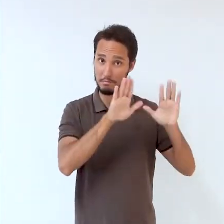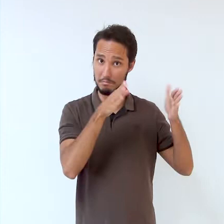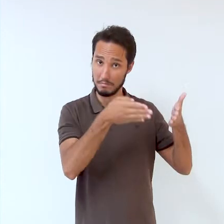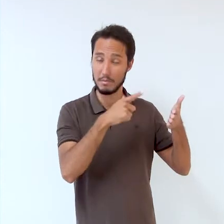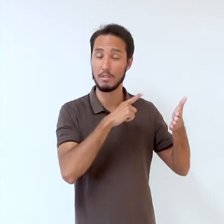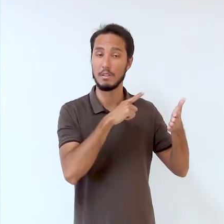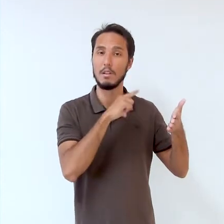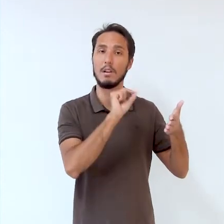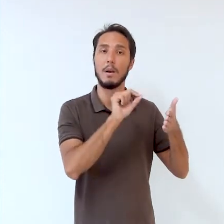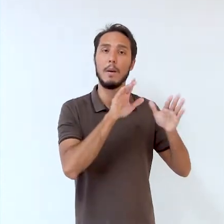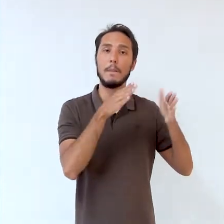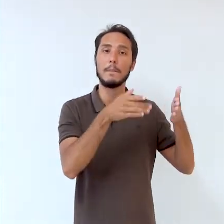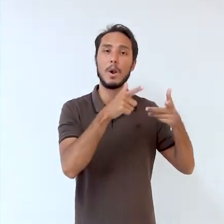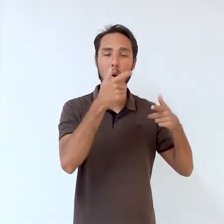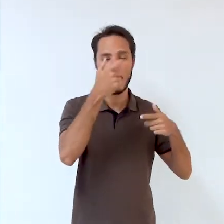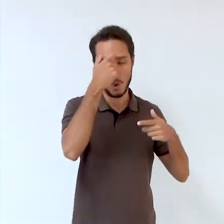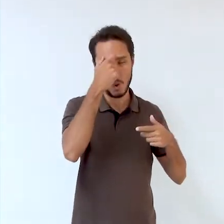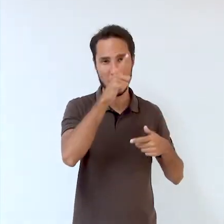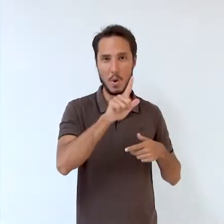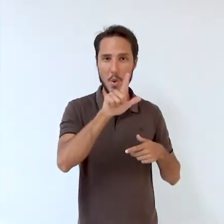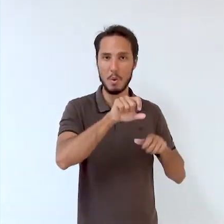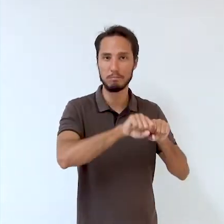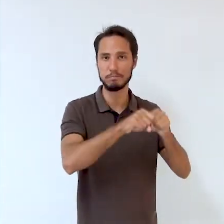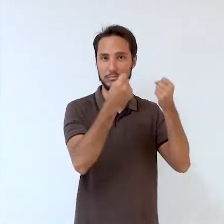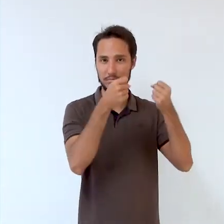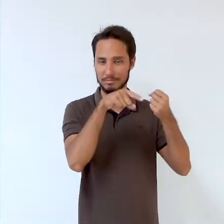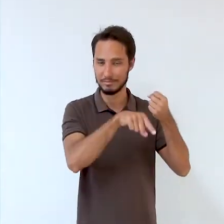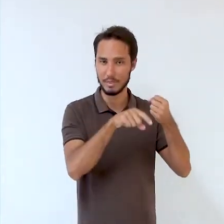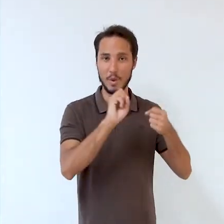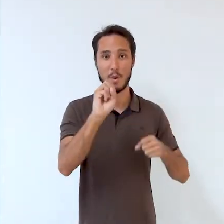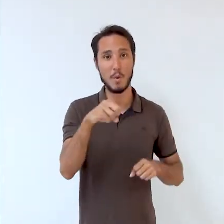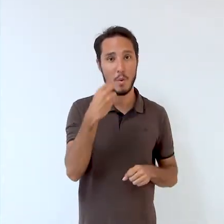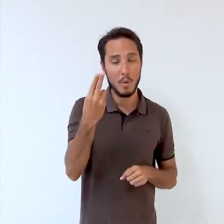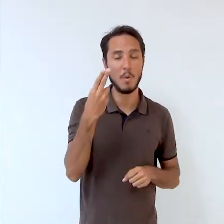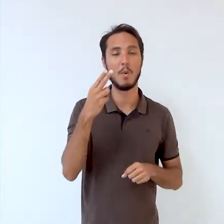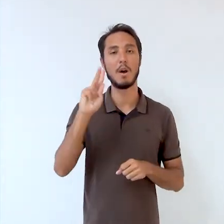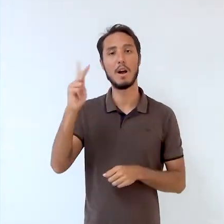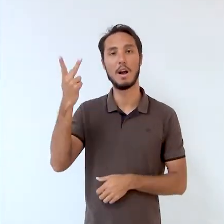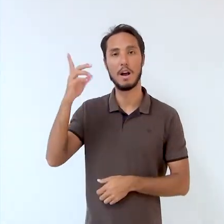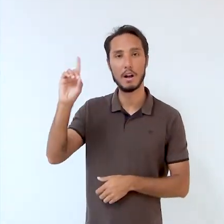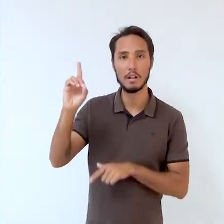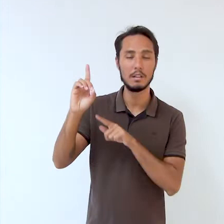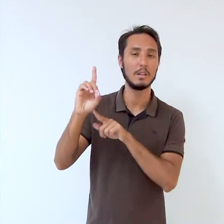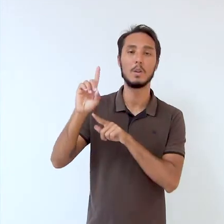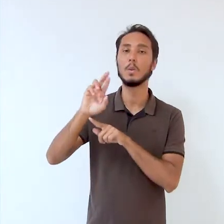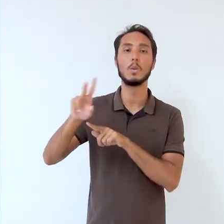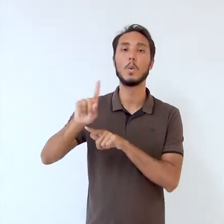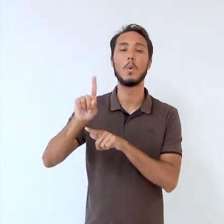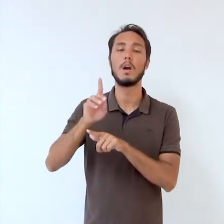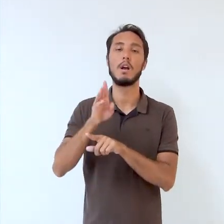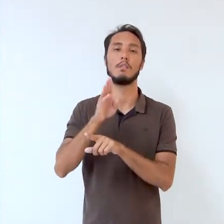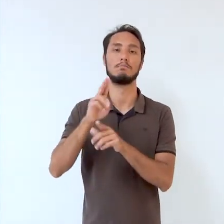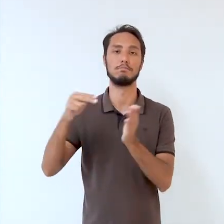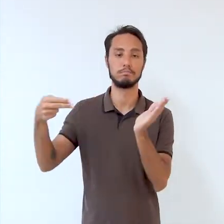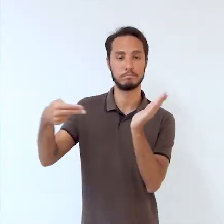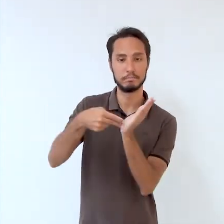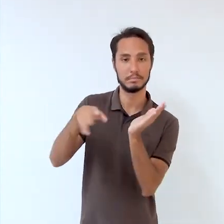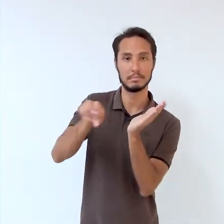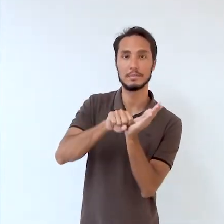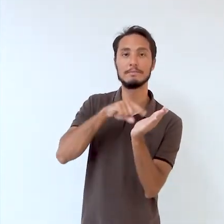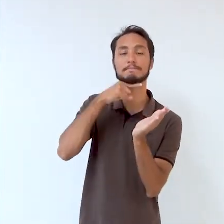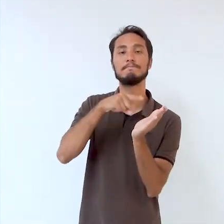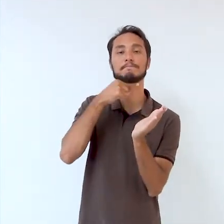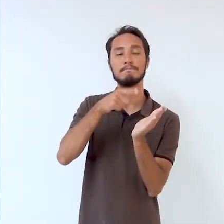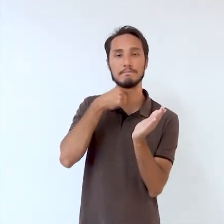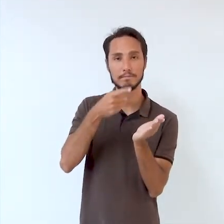eletrônica, podemos ter a parte lógica queimada ou o HD não é reconhecido